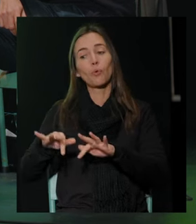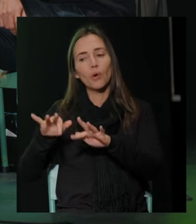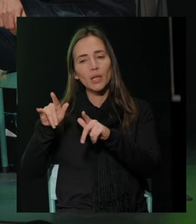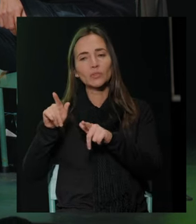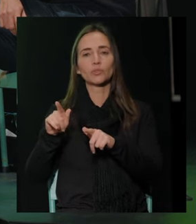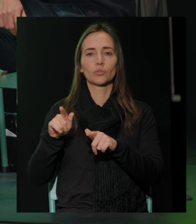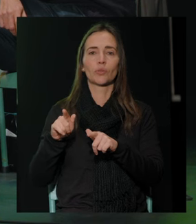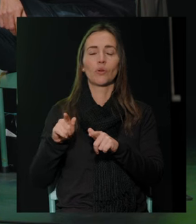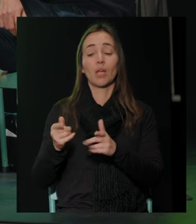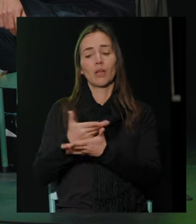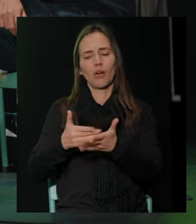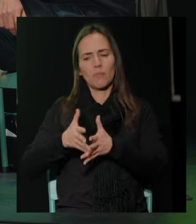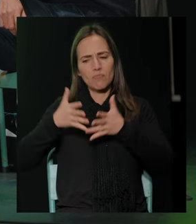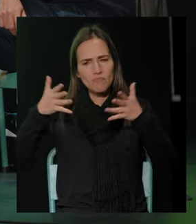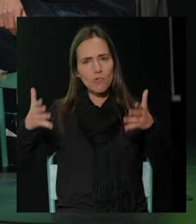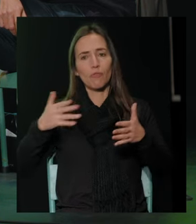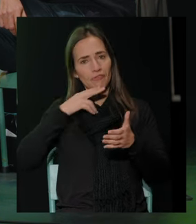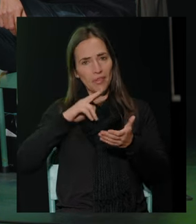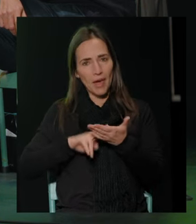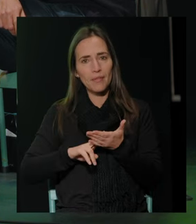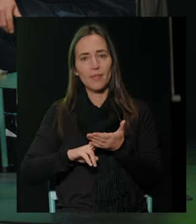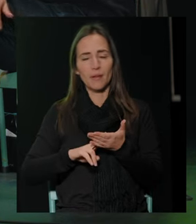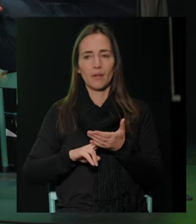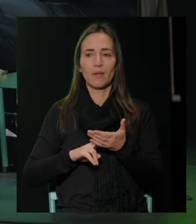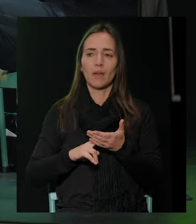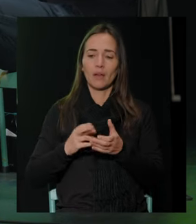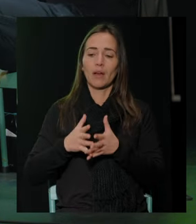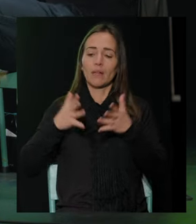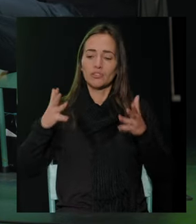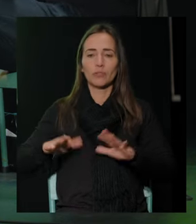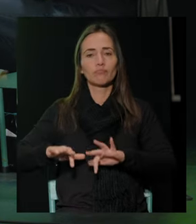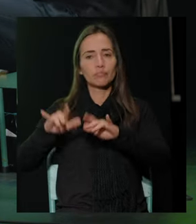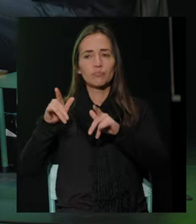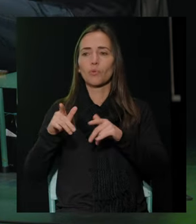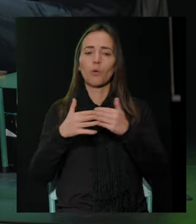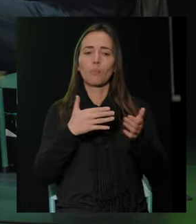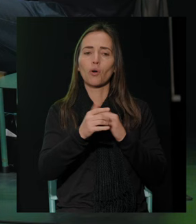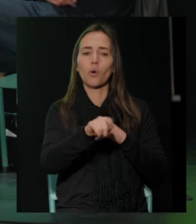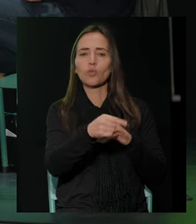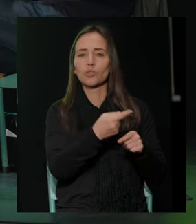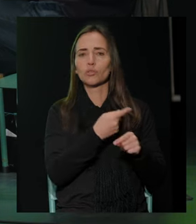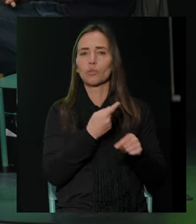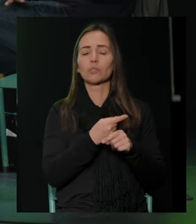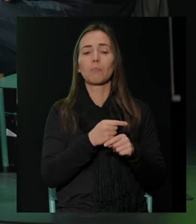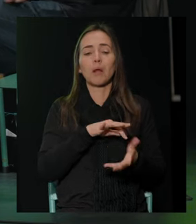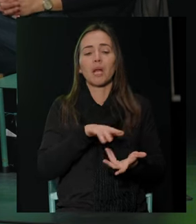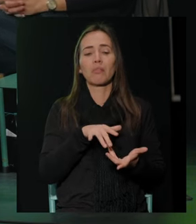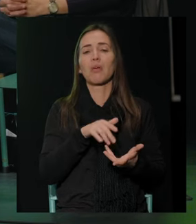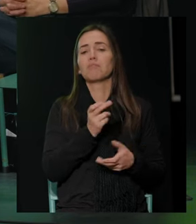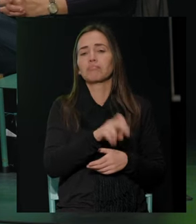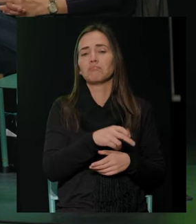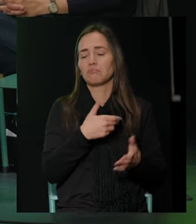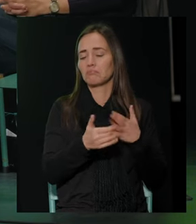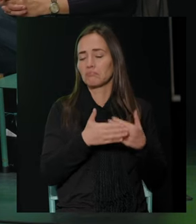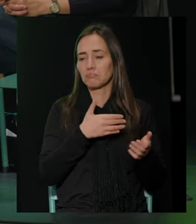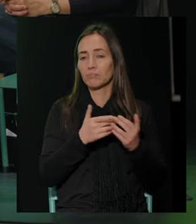crescimento com C maiúsculo, portanto, crescer independentemente de tudo o resto, independentemente das consequências para o planeta, há modelos